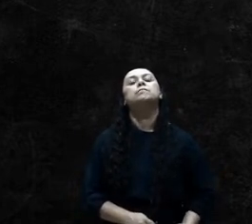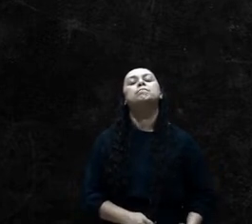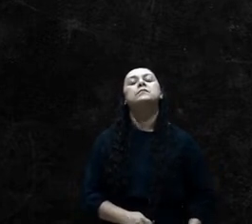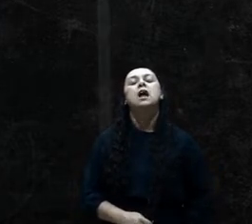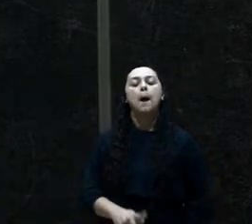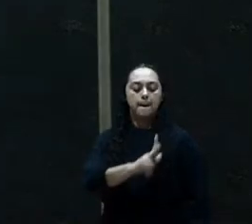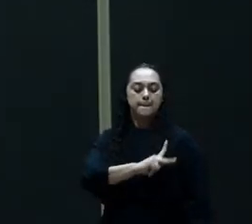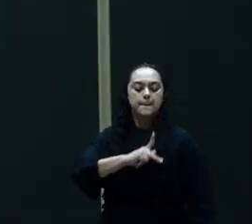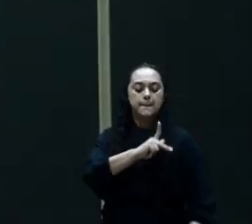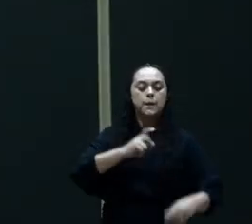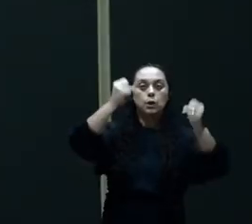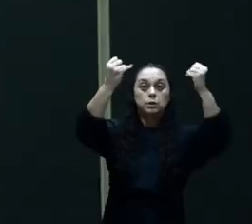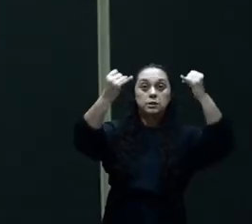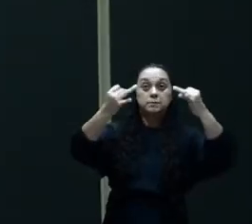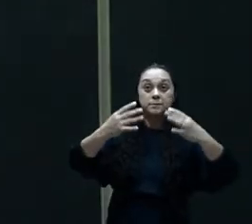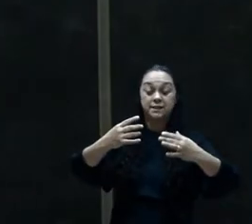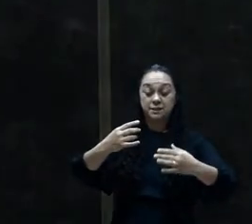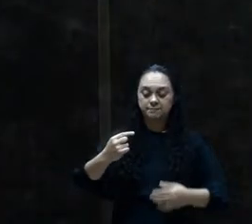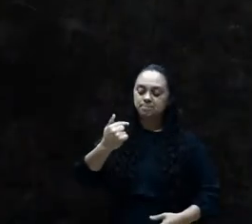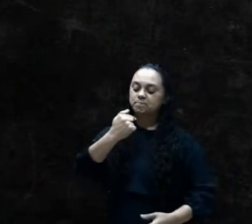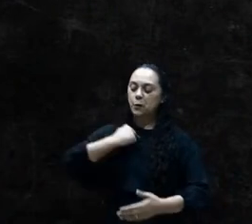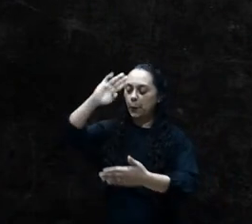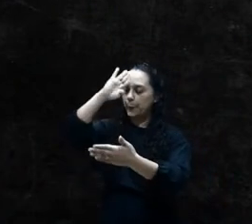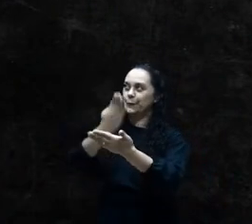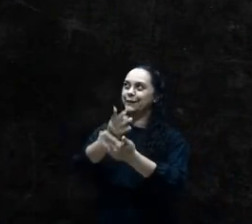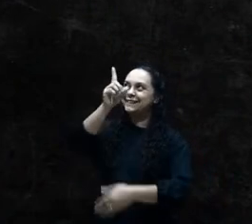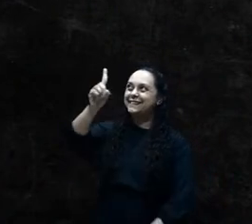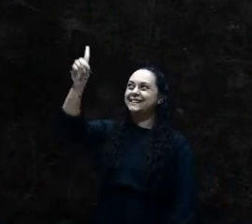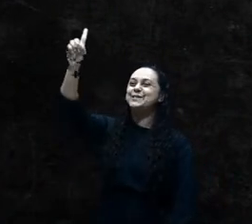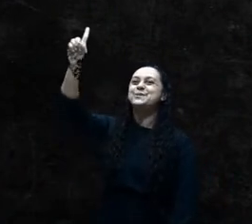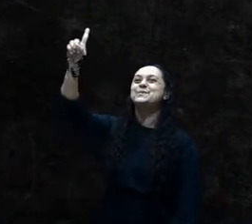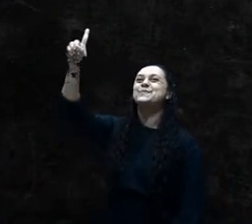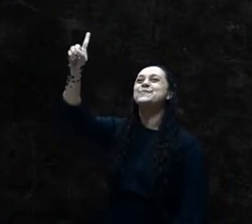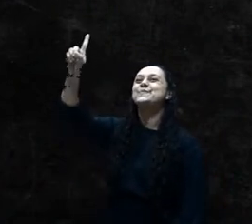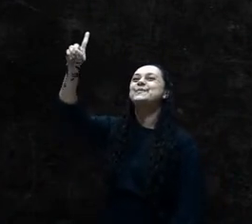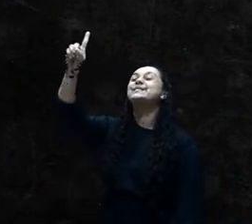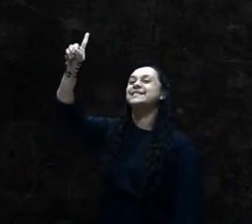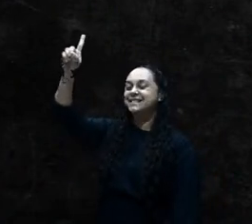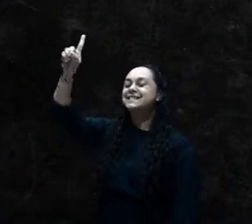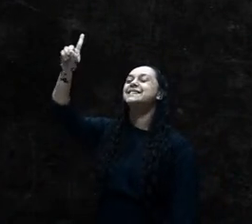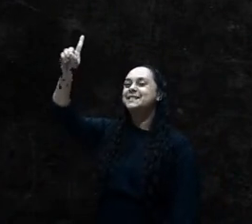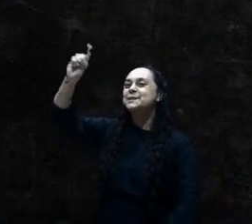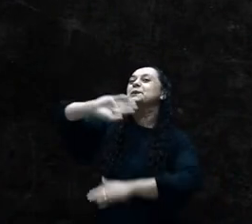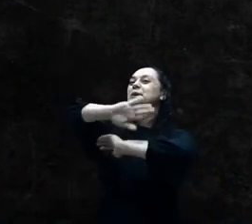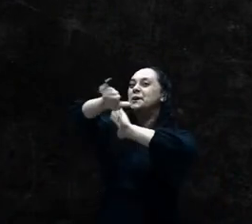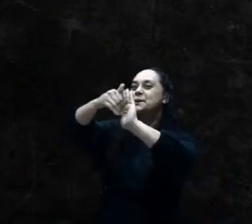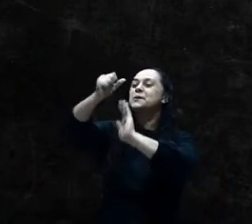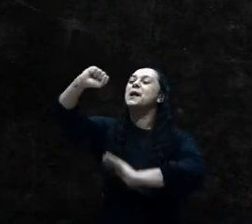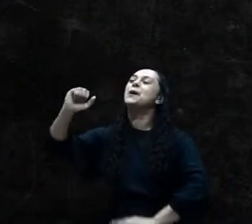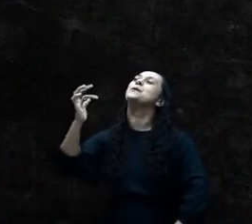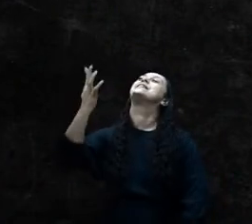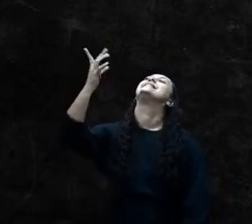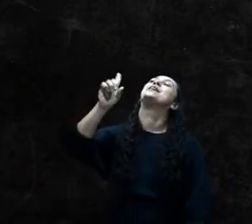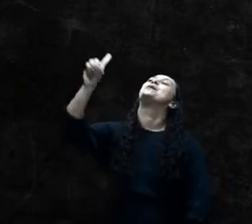é a parte B Pois eu confio em Deus que tudo vai conforme